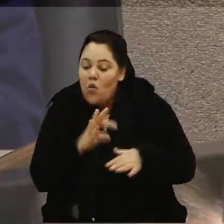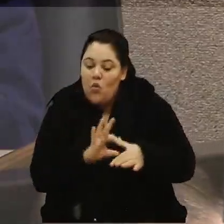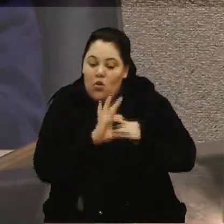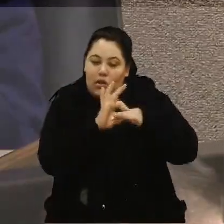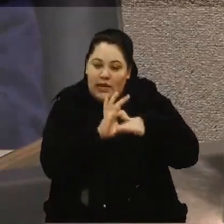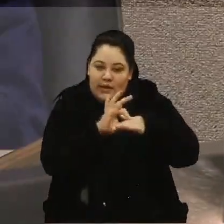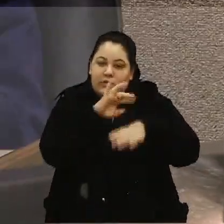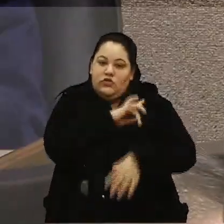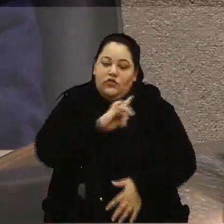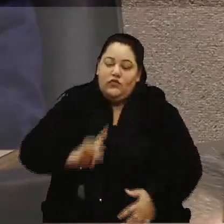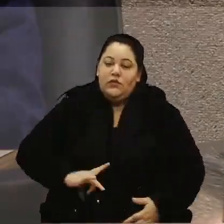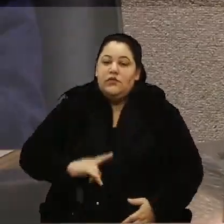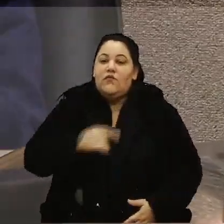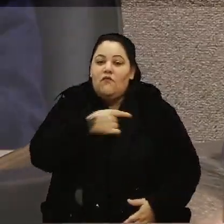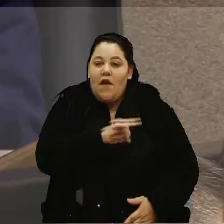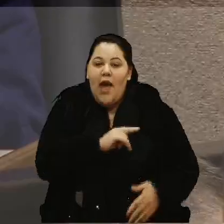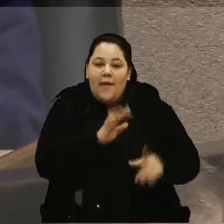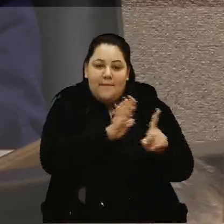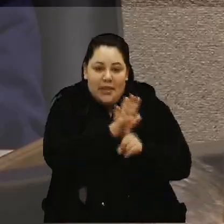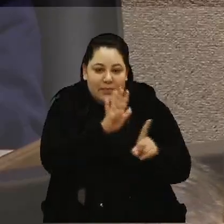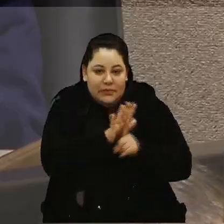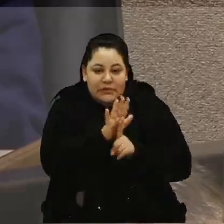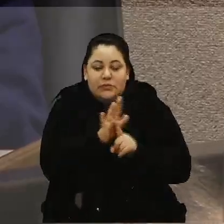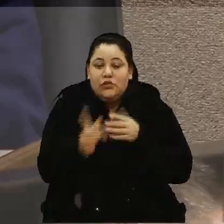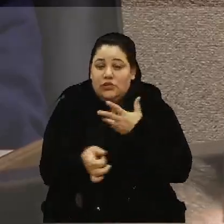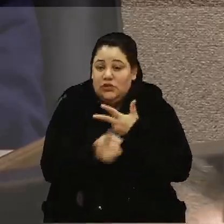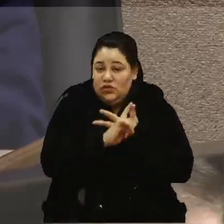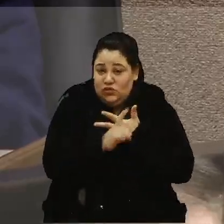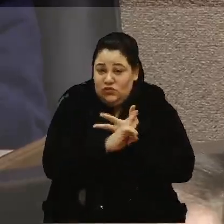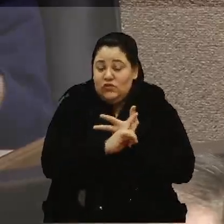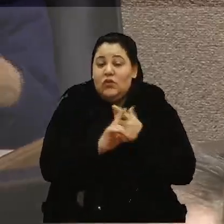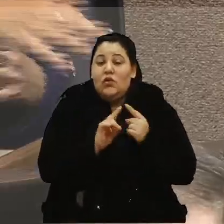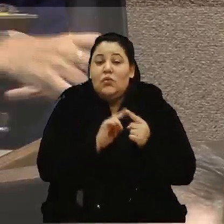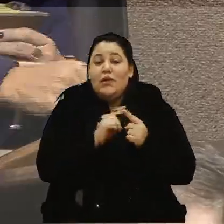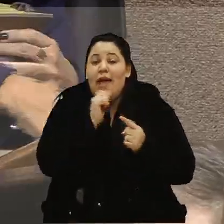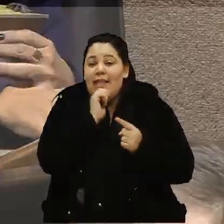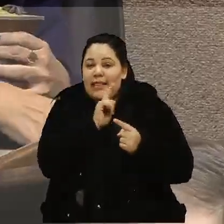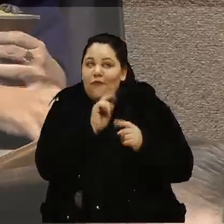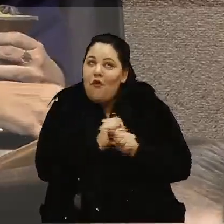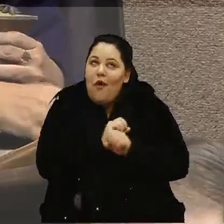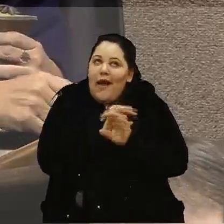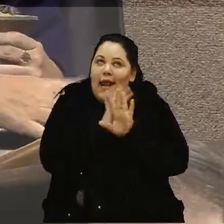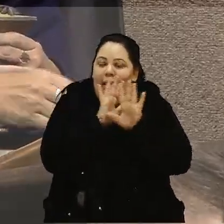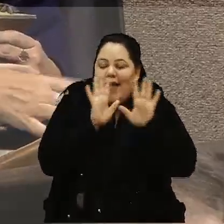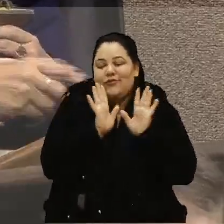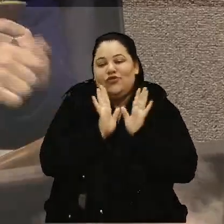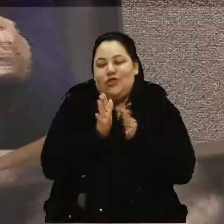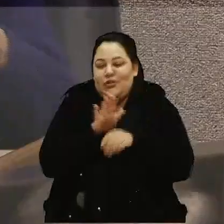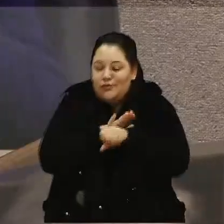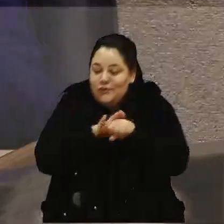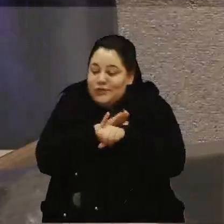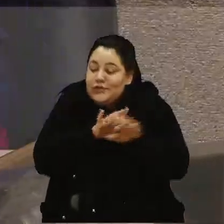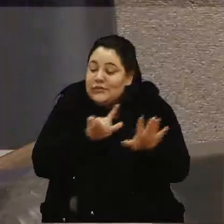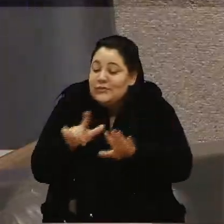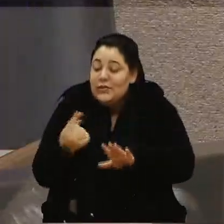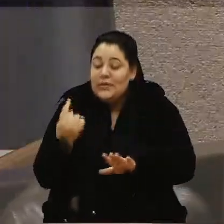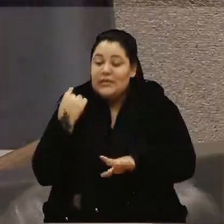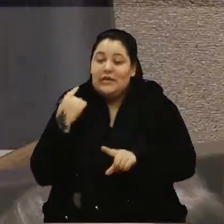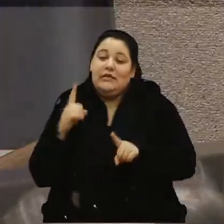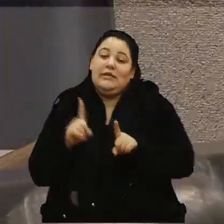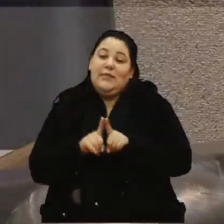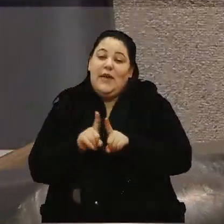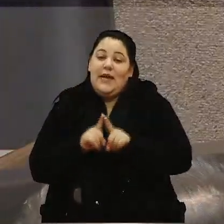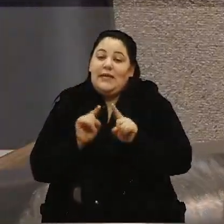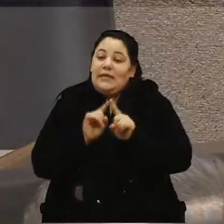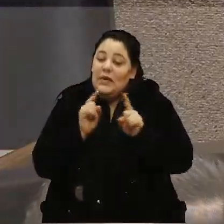levar essa demanda para o executivo, se não tinha ficado muito claro ainda isso, que a gente já falou na semana passada, mas então que